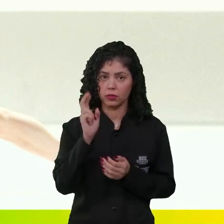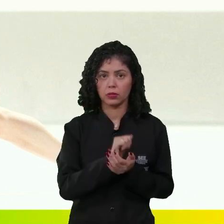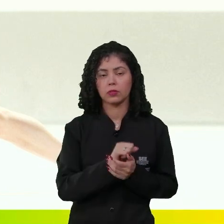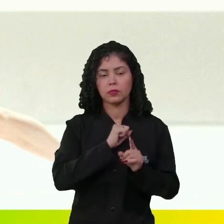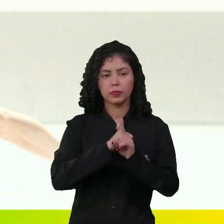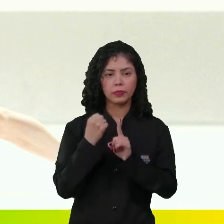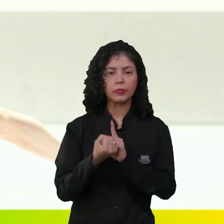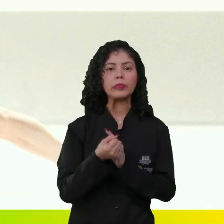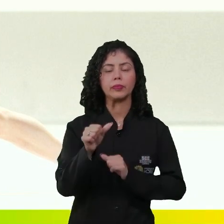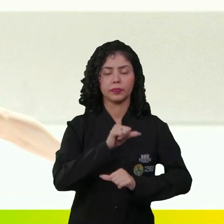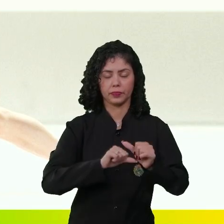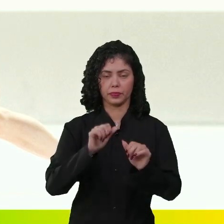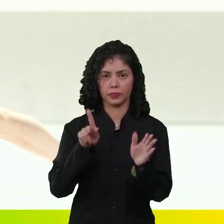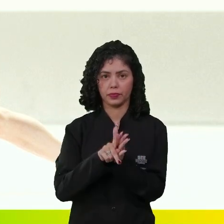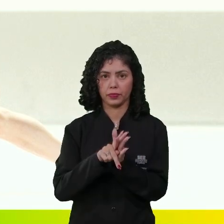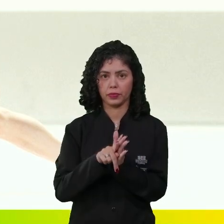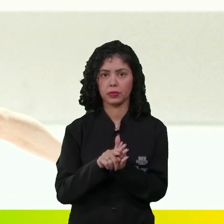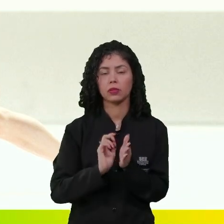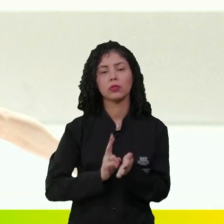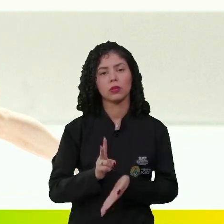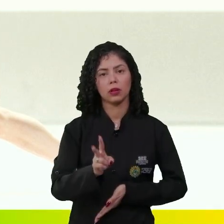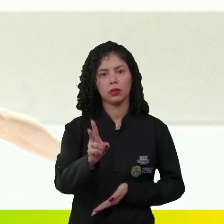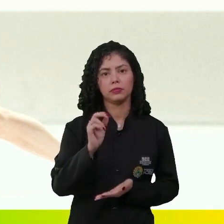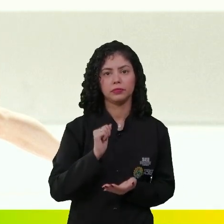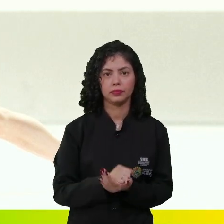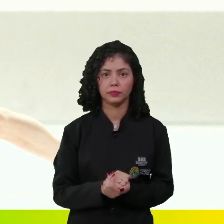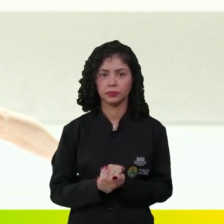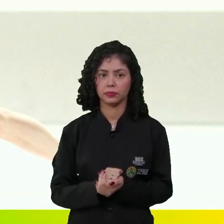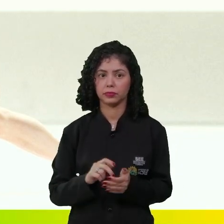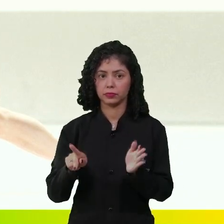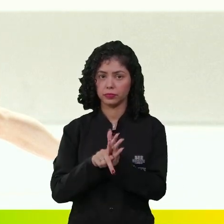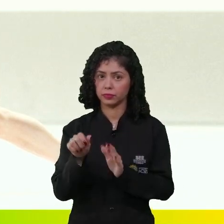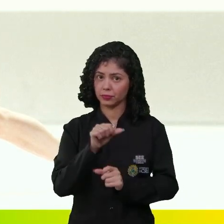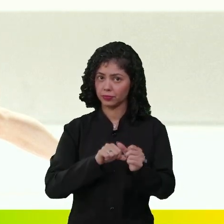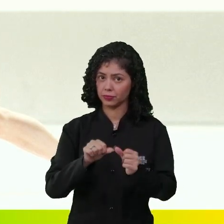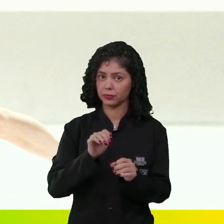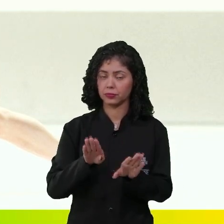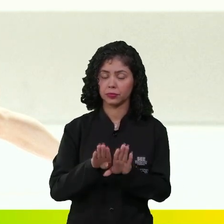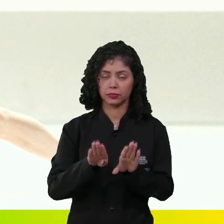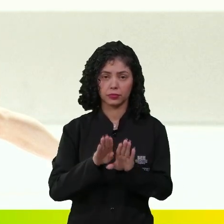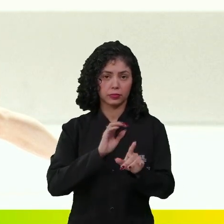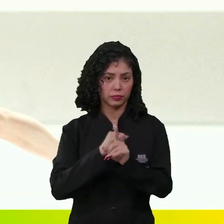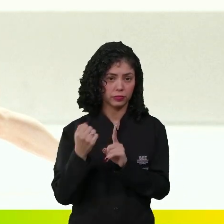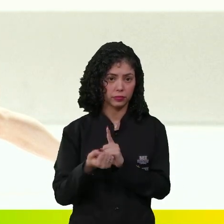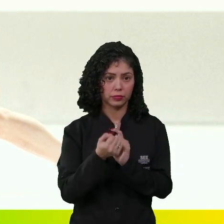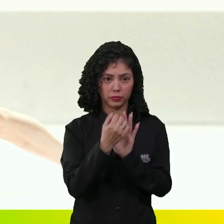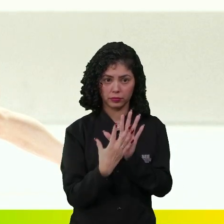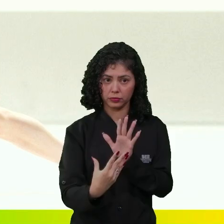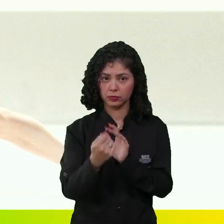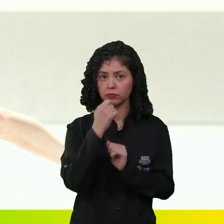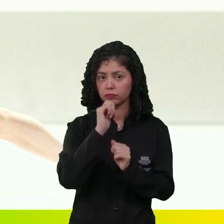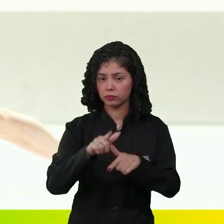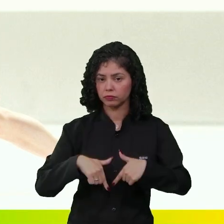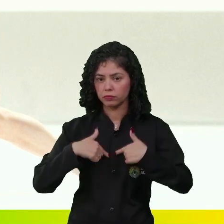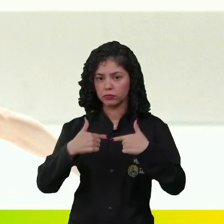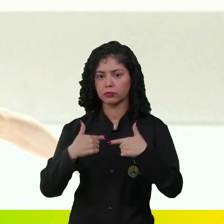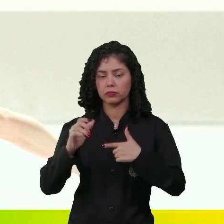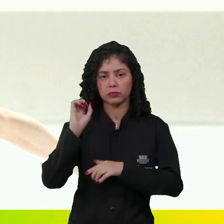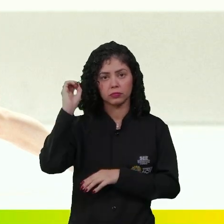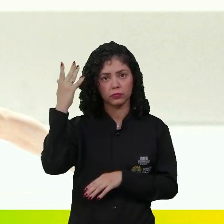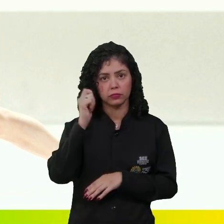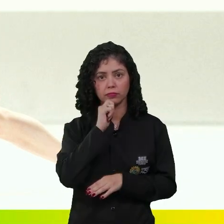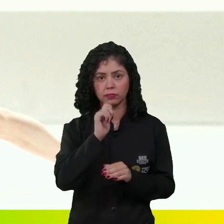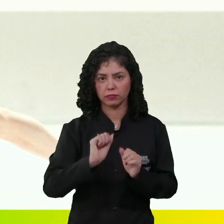a dança se transforma constantemente, acompanhando as mudanças da sociedade e refletindo suas lutas, celebrações